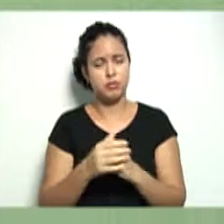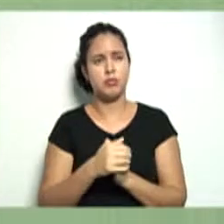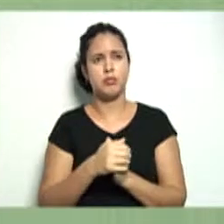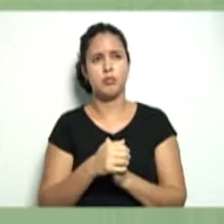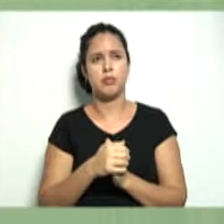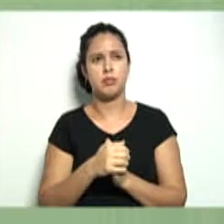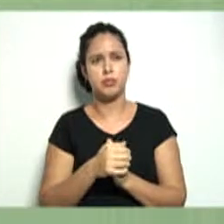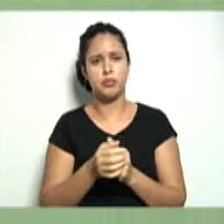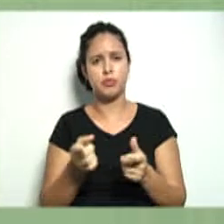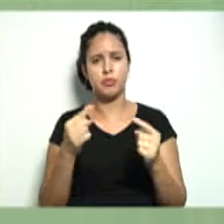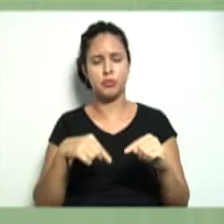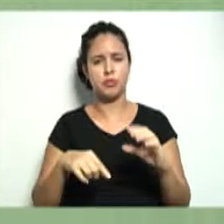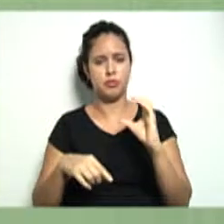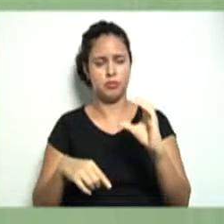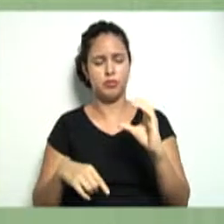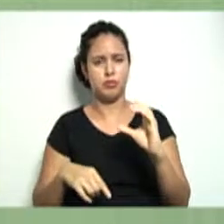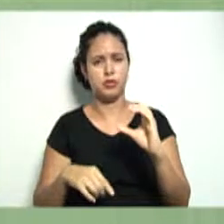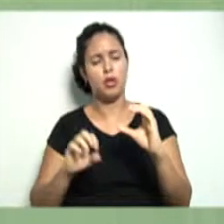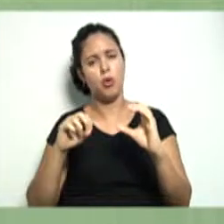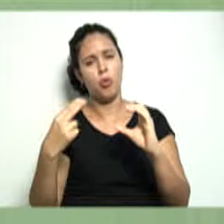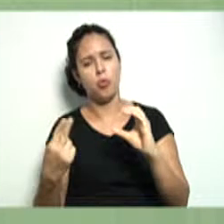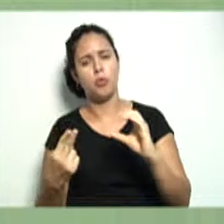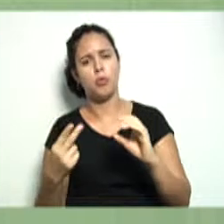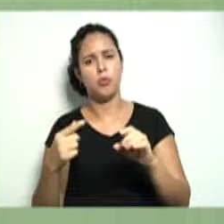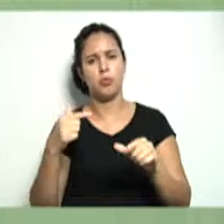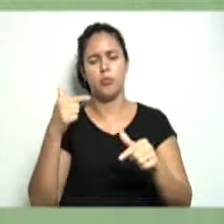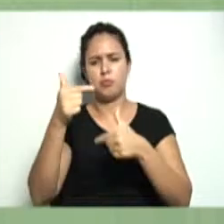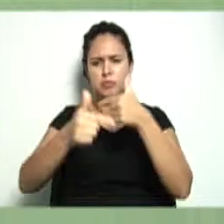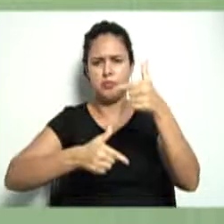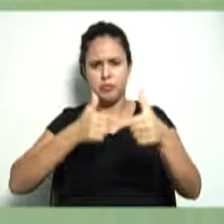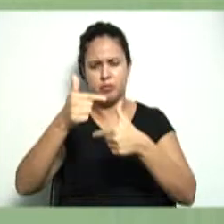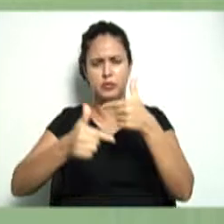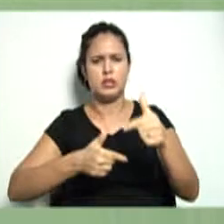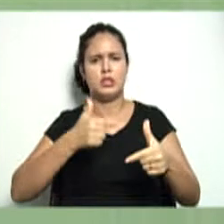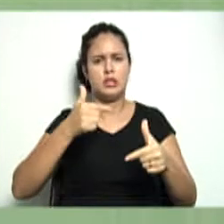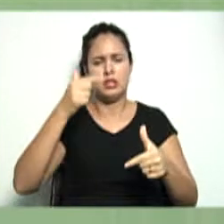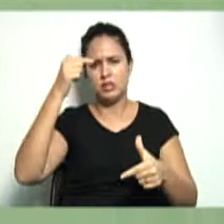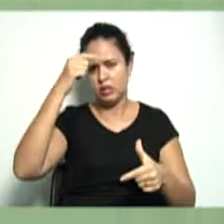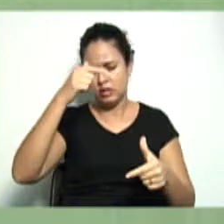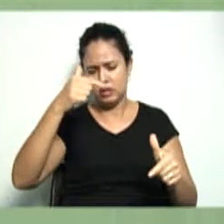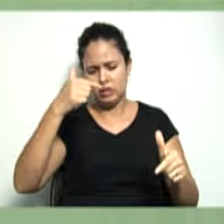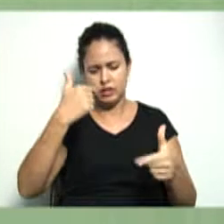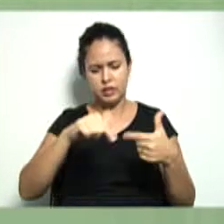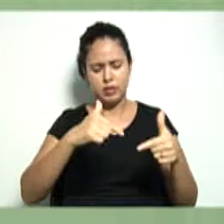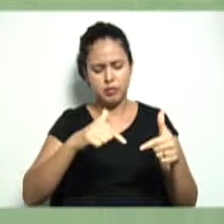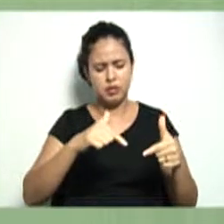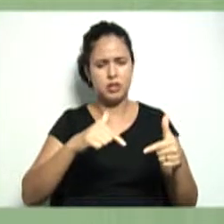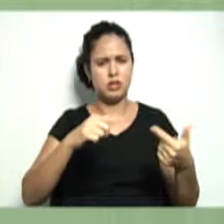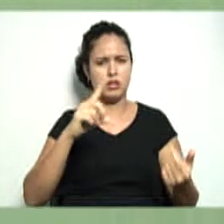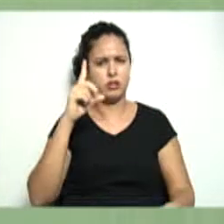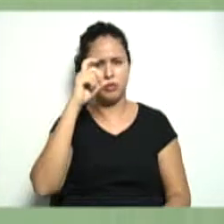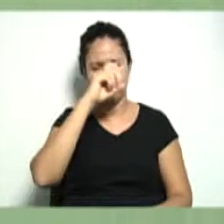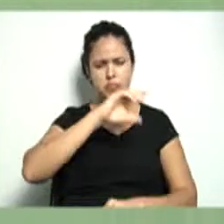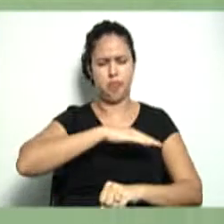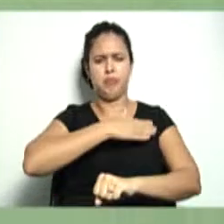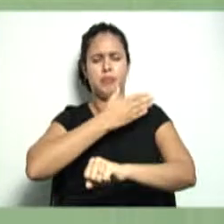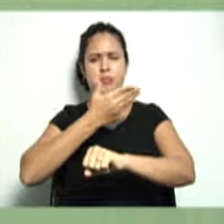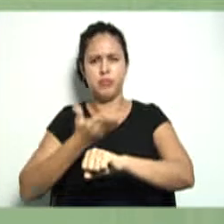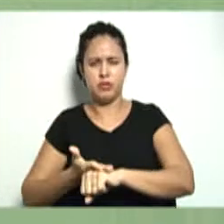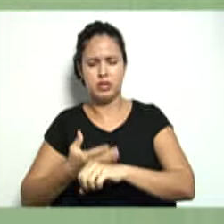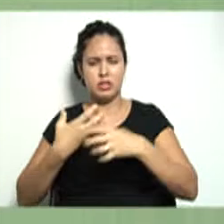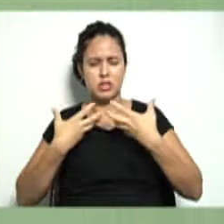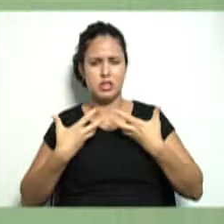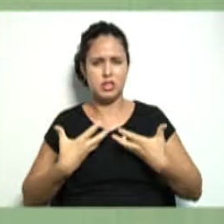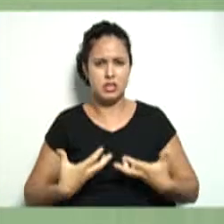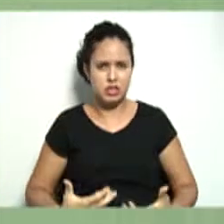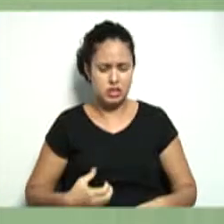Ou podemos dizer que é aquele realizado em condições degradantes, com uma jornada exaustiva e com